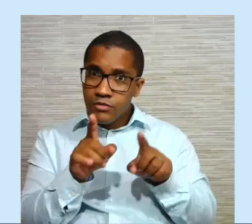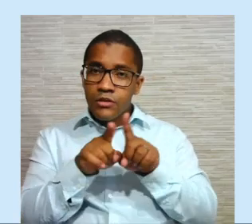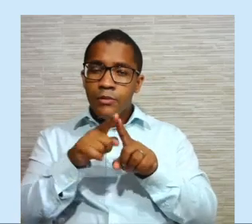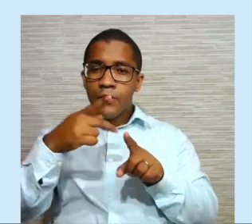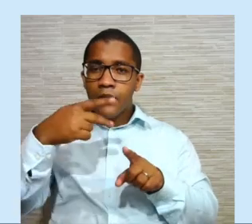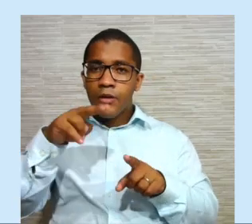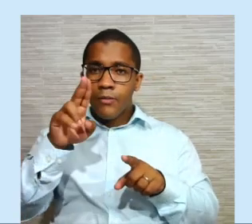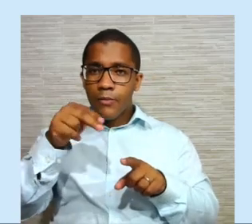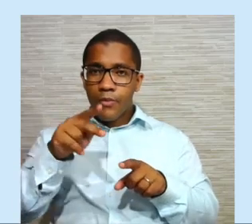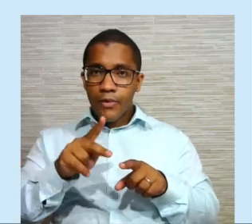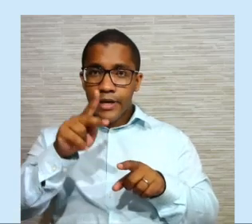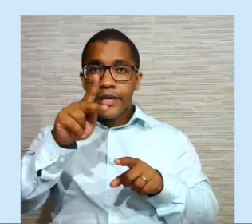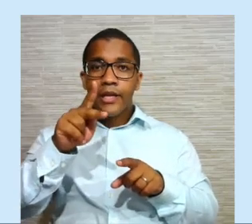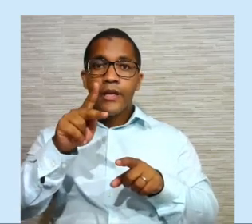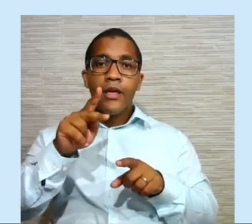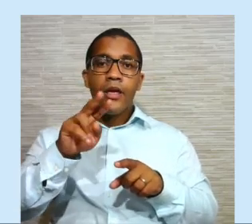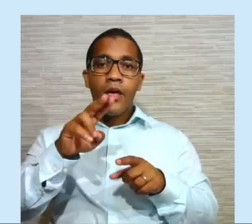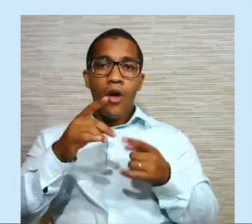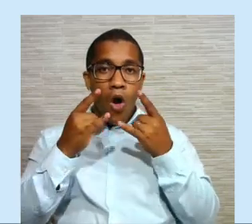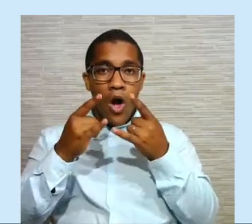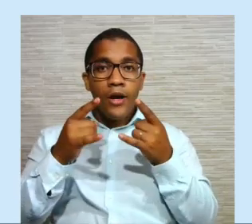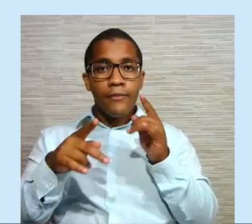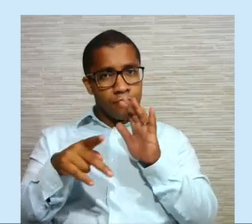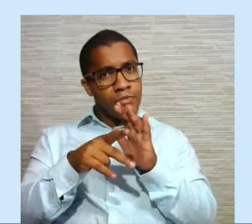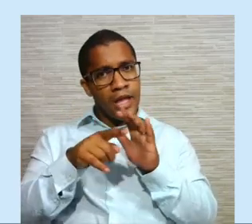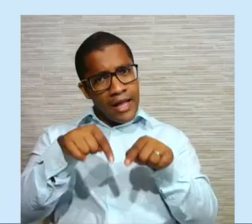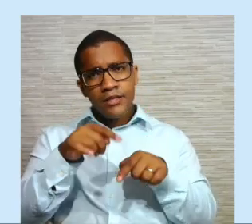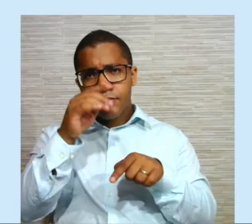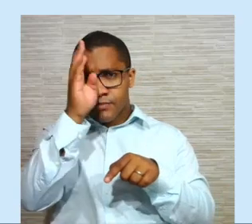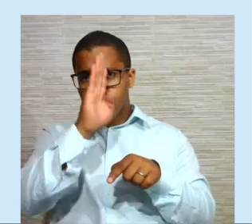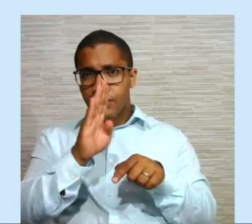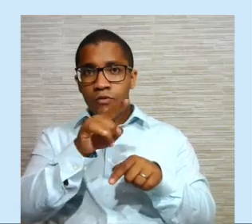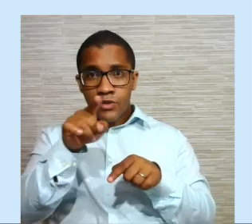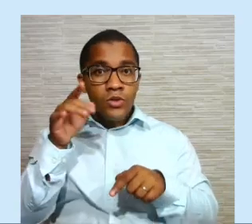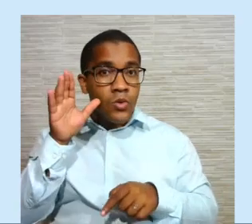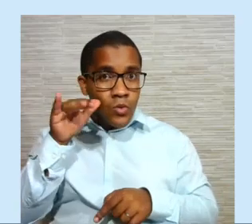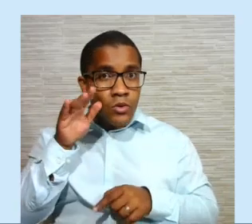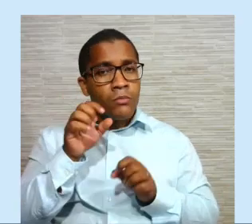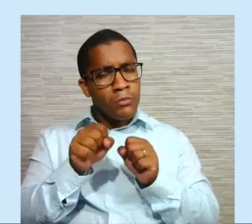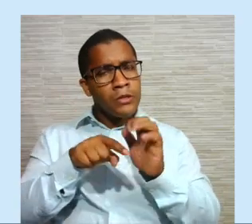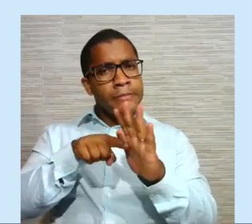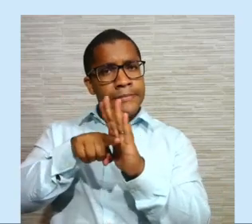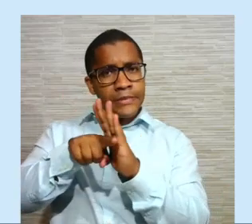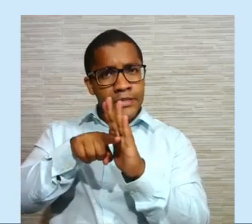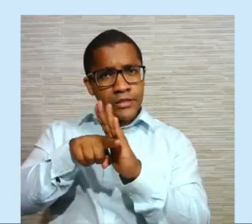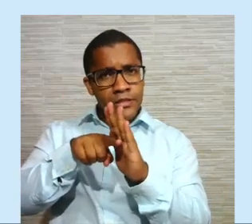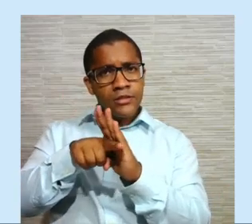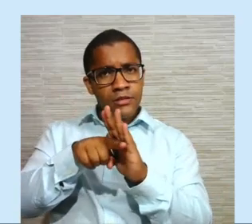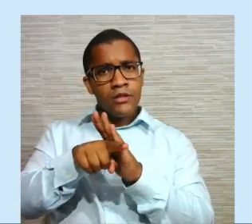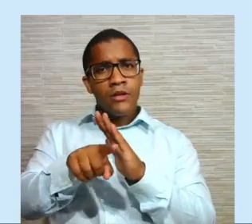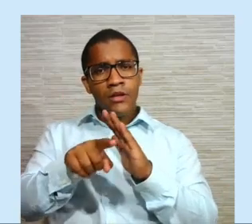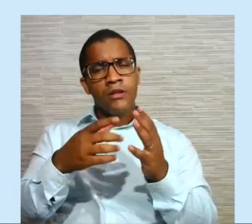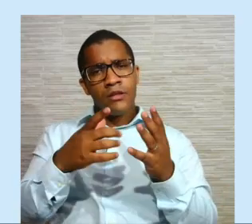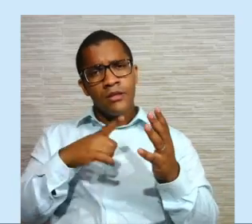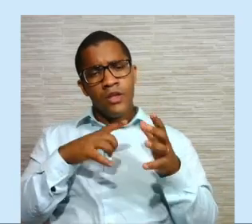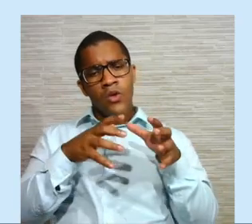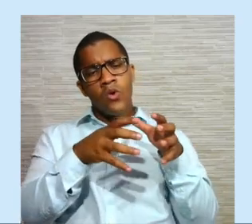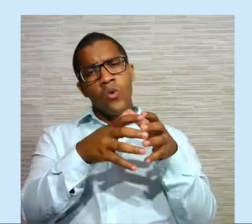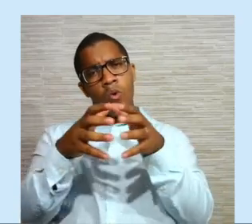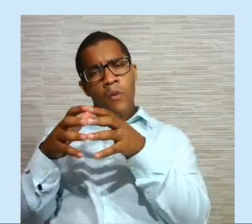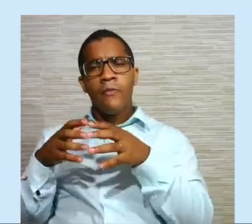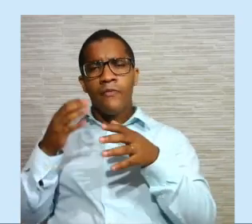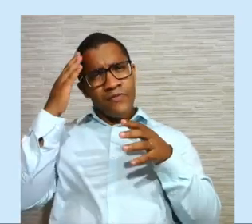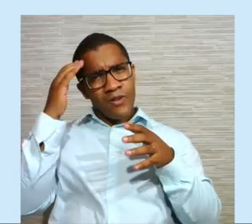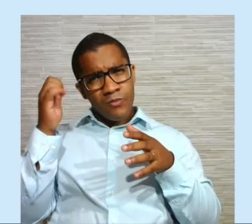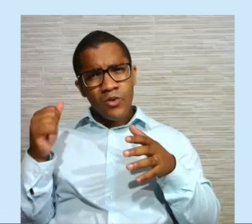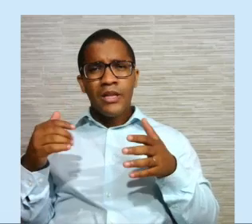né, e o punk rock surgido no Brasil. Né? E quem tiver curiosidade pode pesquisar. Eu sei que muitas bandas ainda